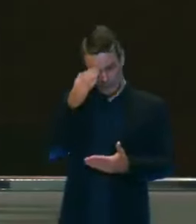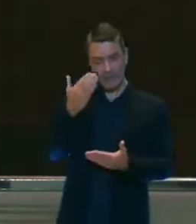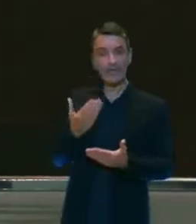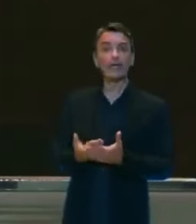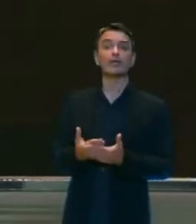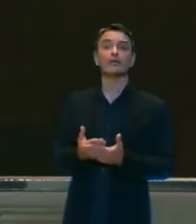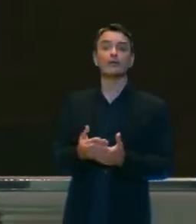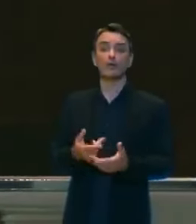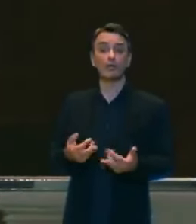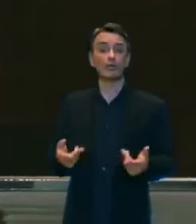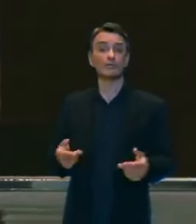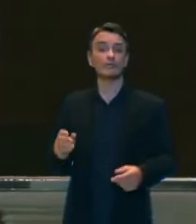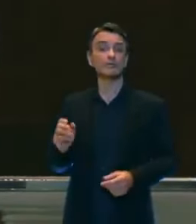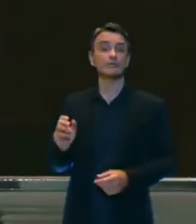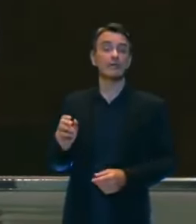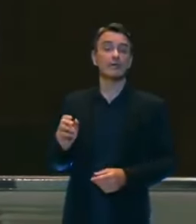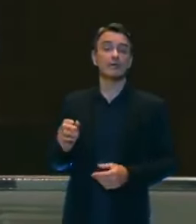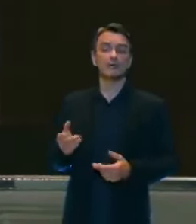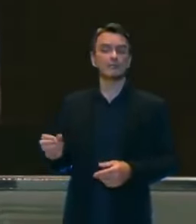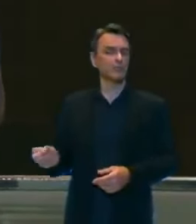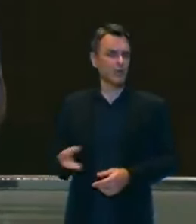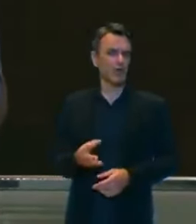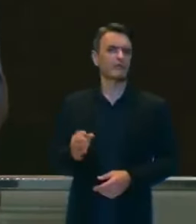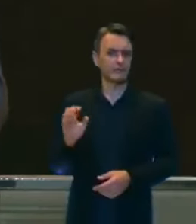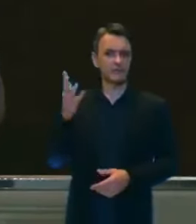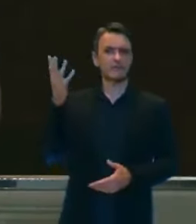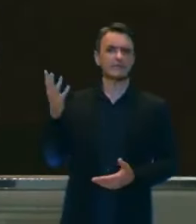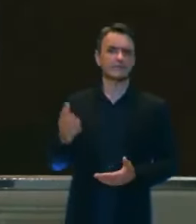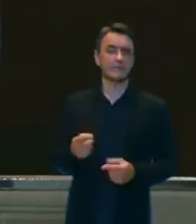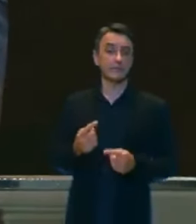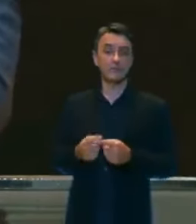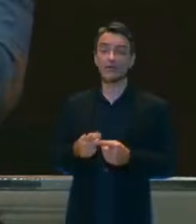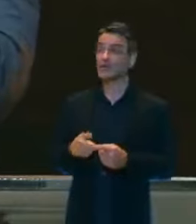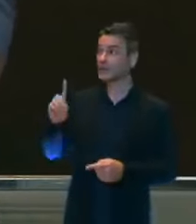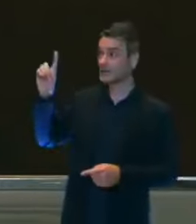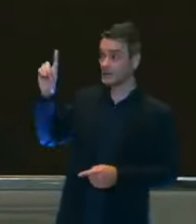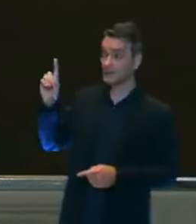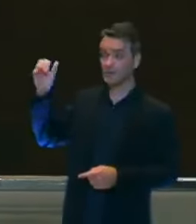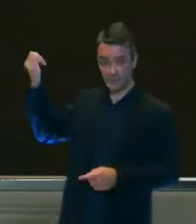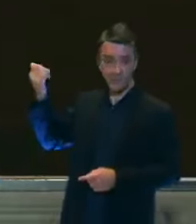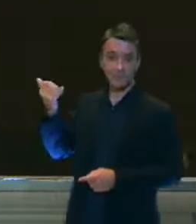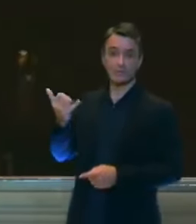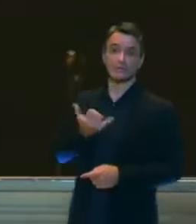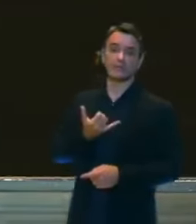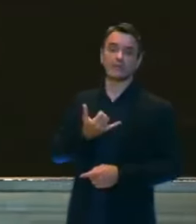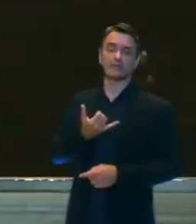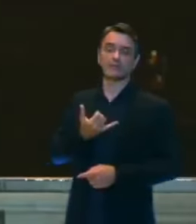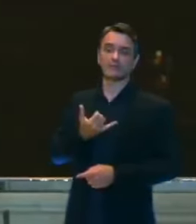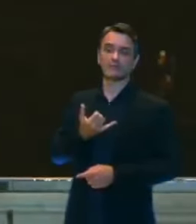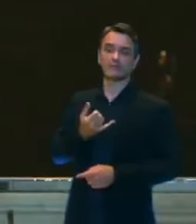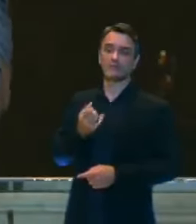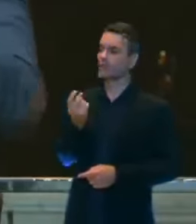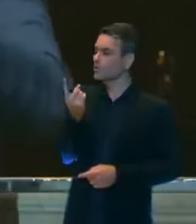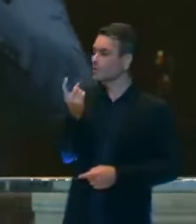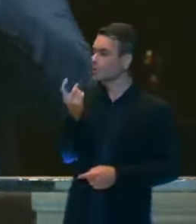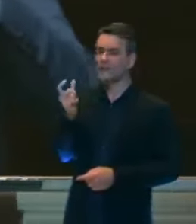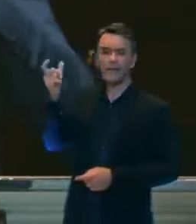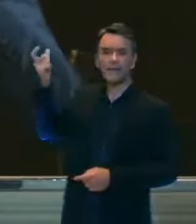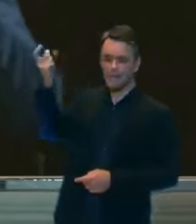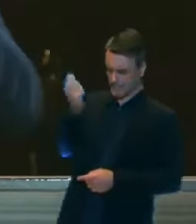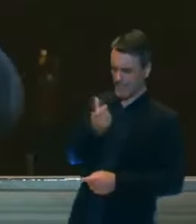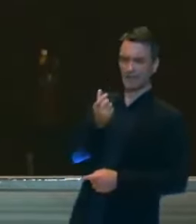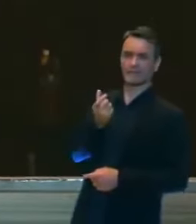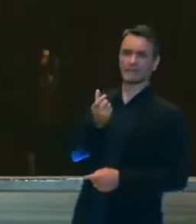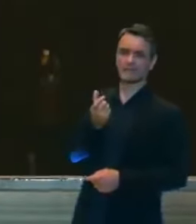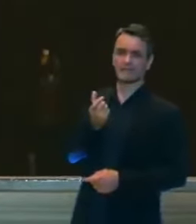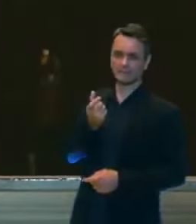da palavra de Deus. Situações serão mudadas, porque Ele vai dizer apenas uma palavra. E as